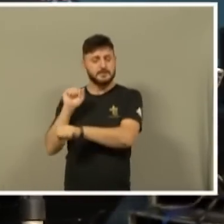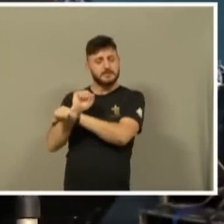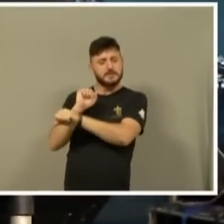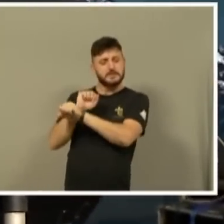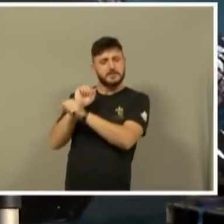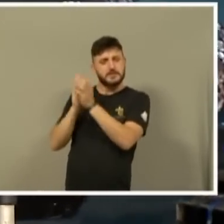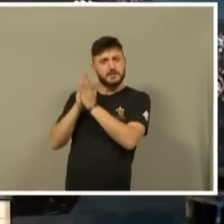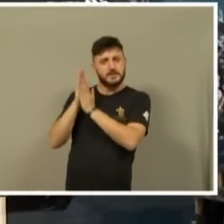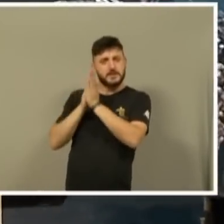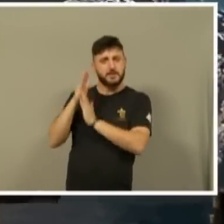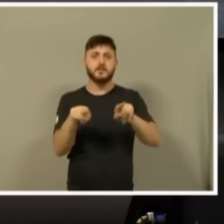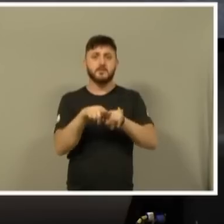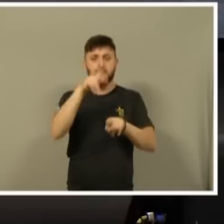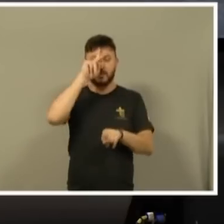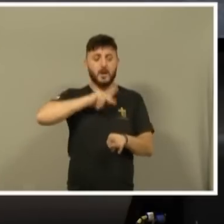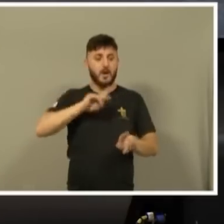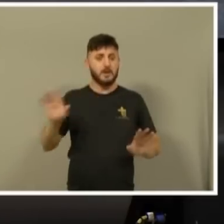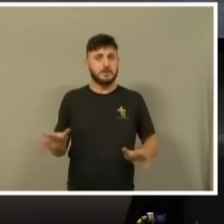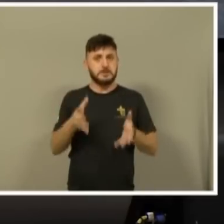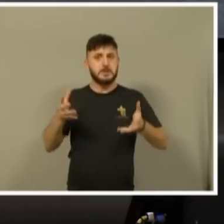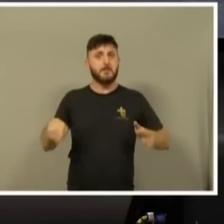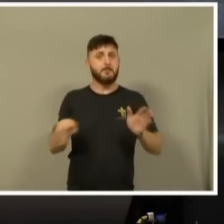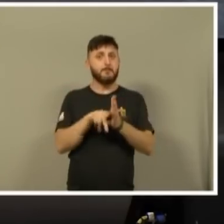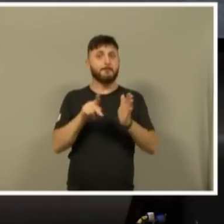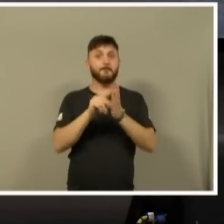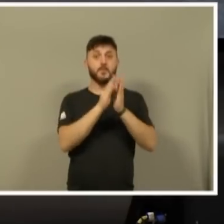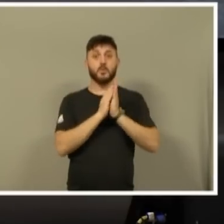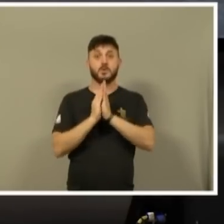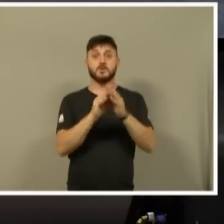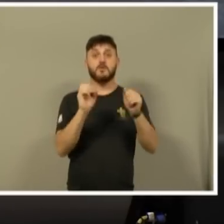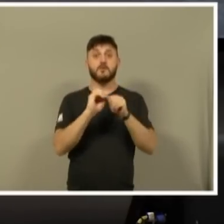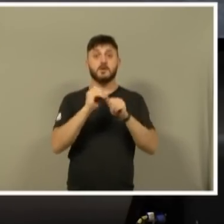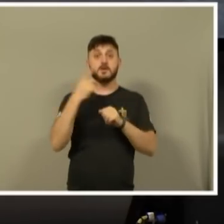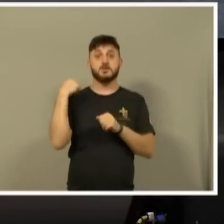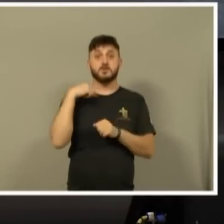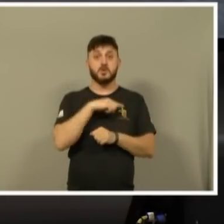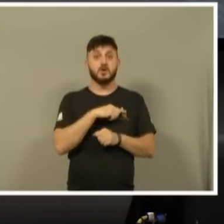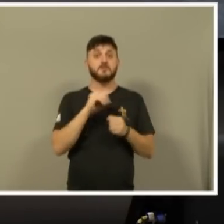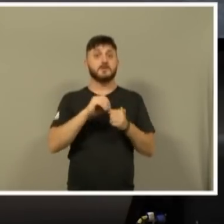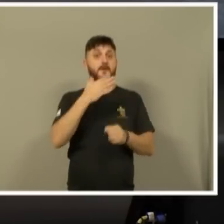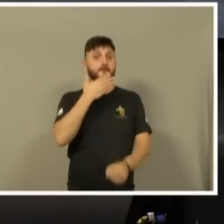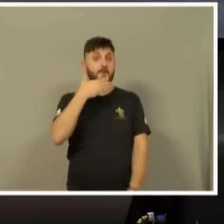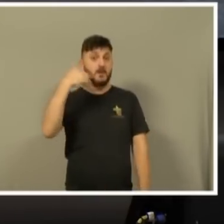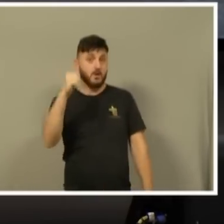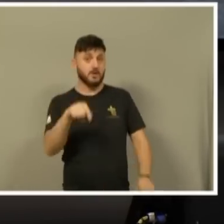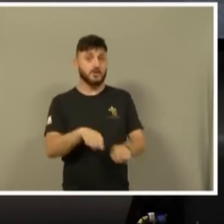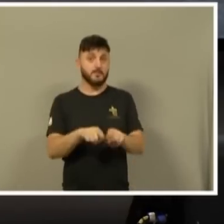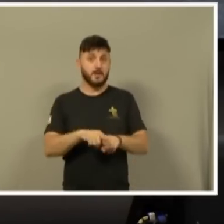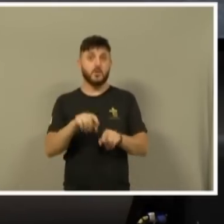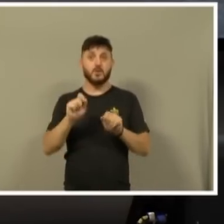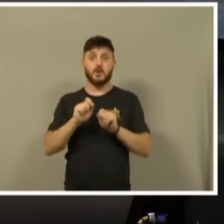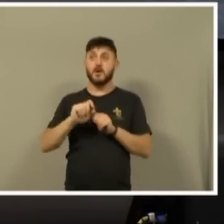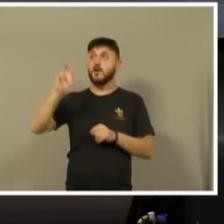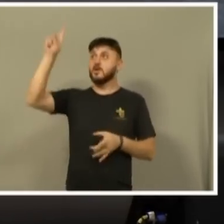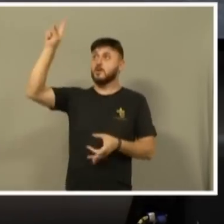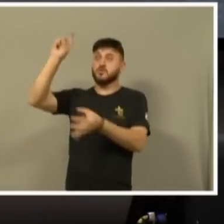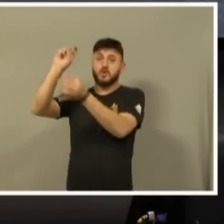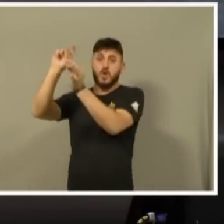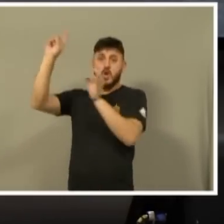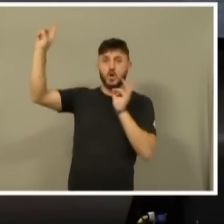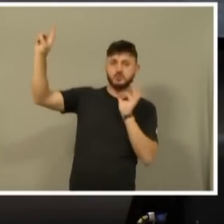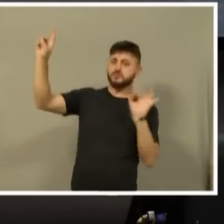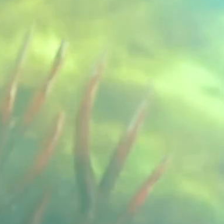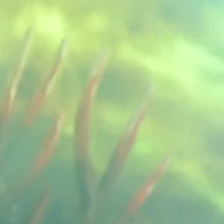esperada na minha oração. A oração faz desaparecer a distância entre o homem e